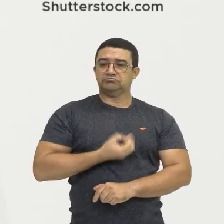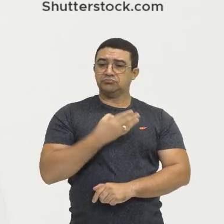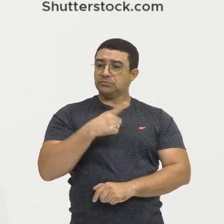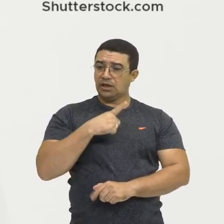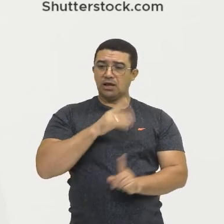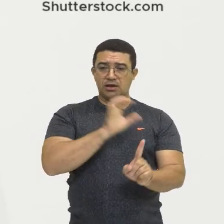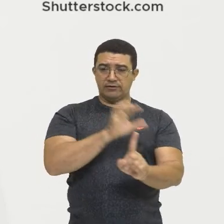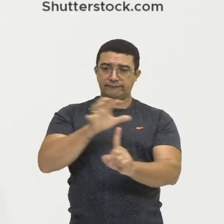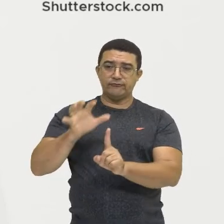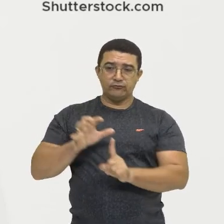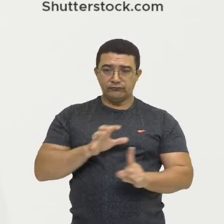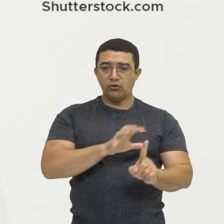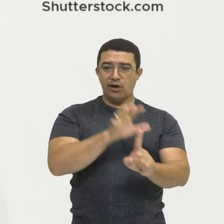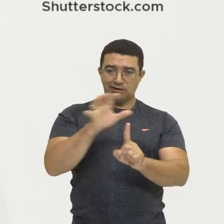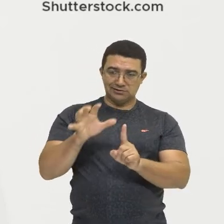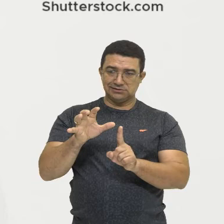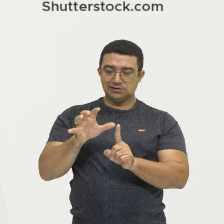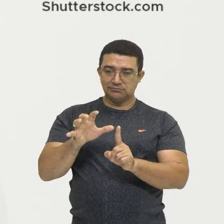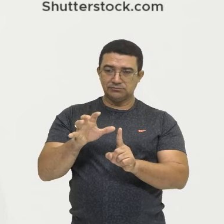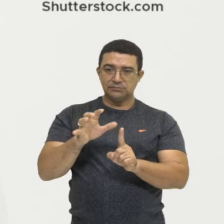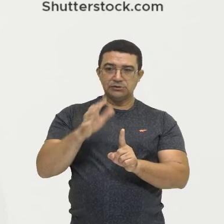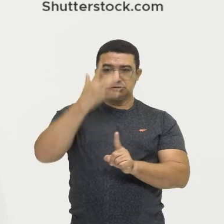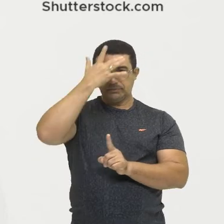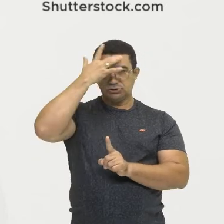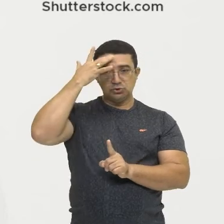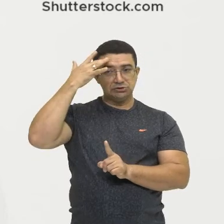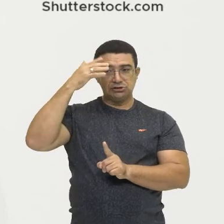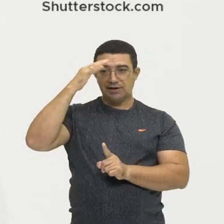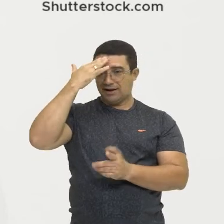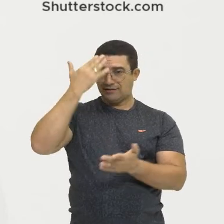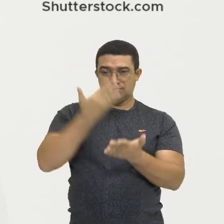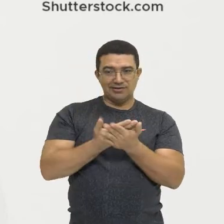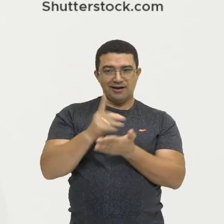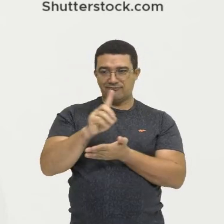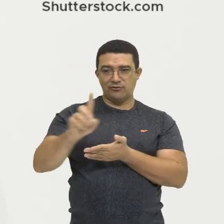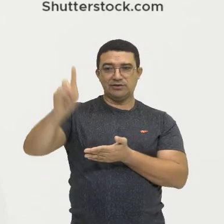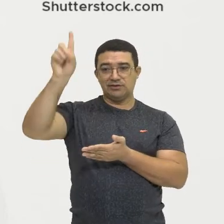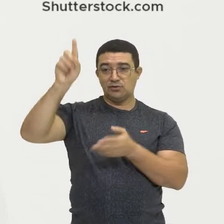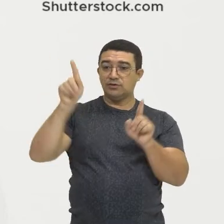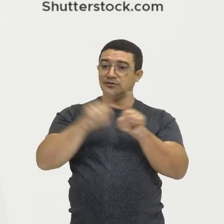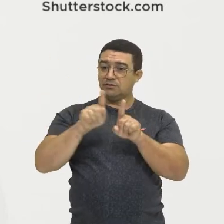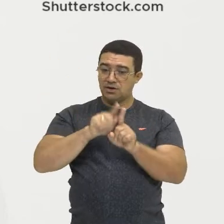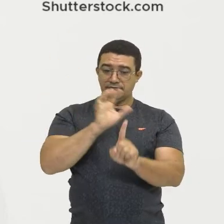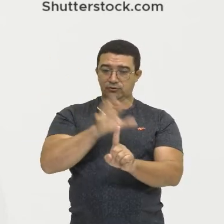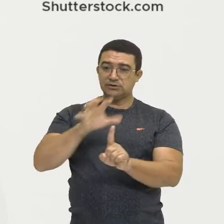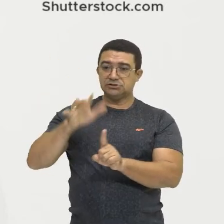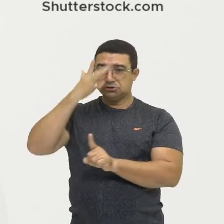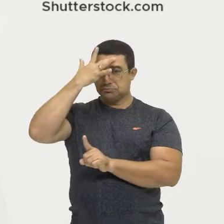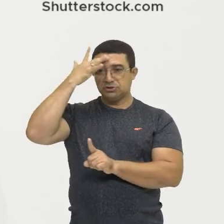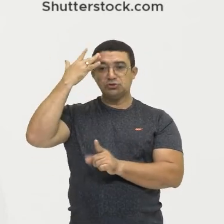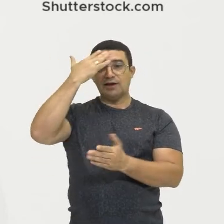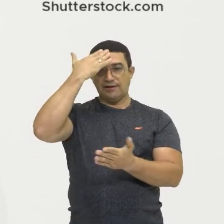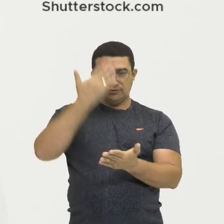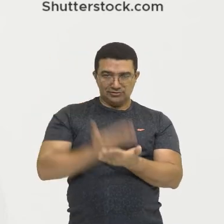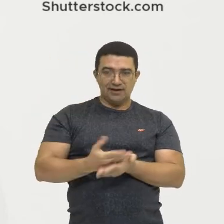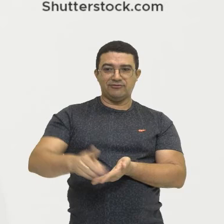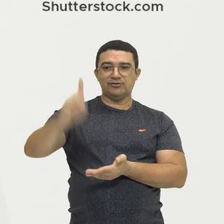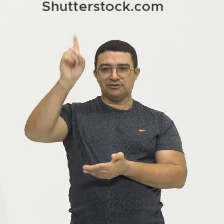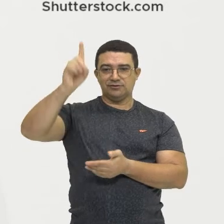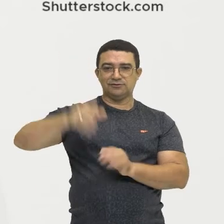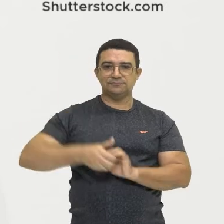influências pagãs e influências, acima de tudo, predominantemente cristãs, tá? Além disso,